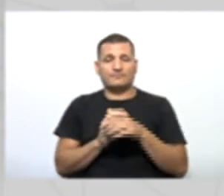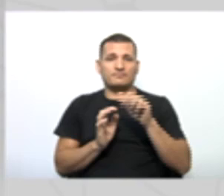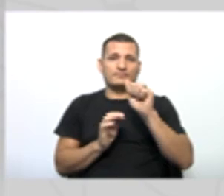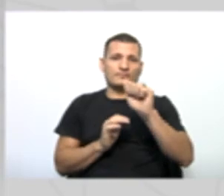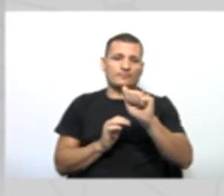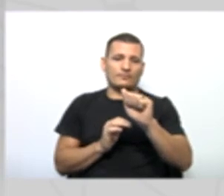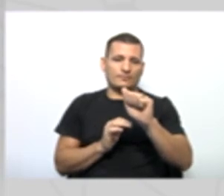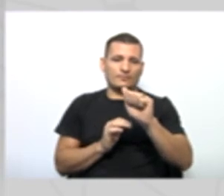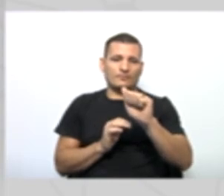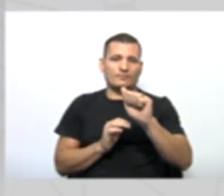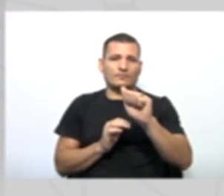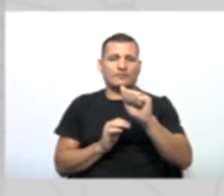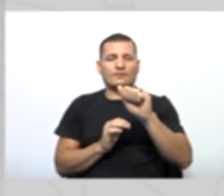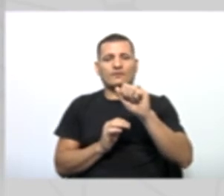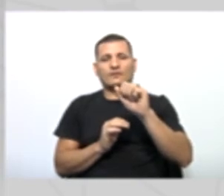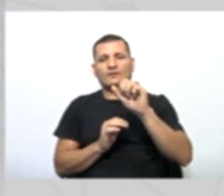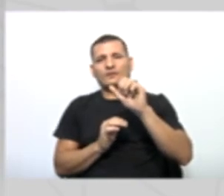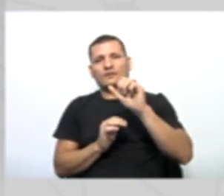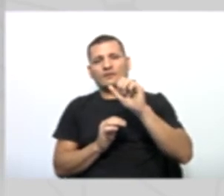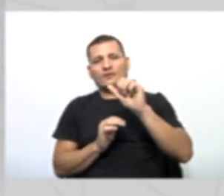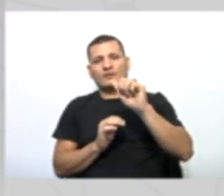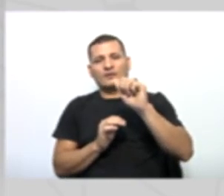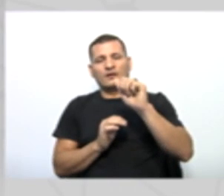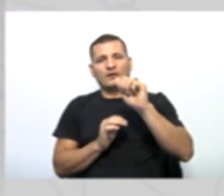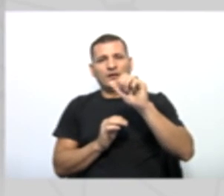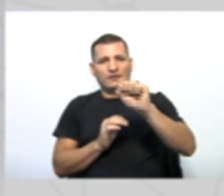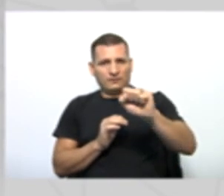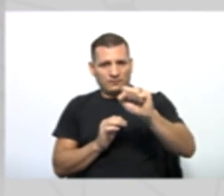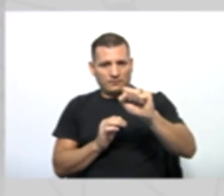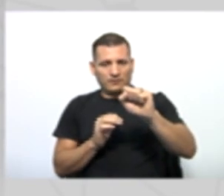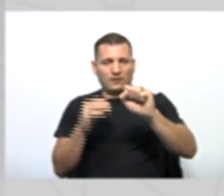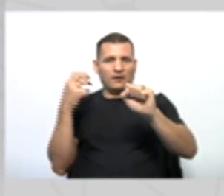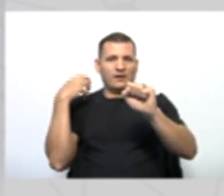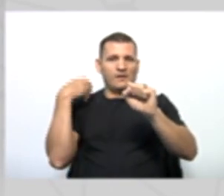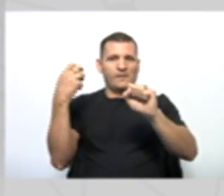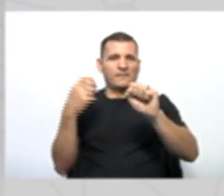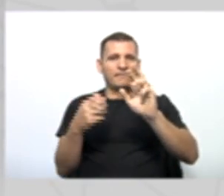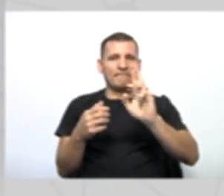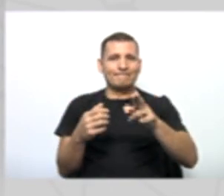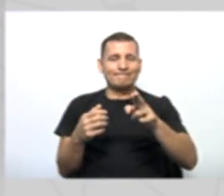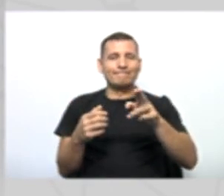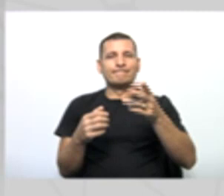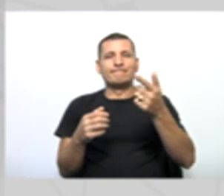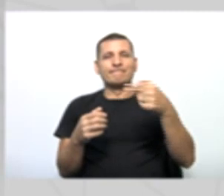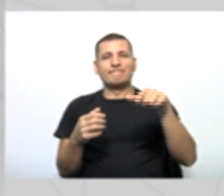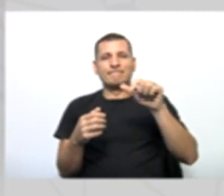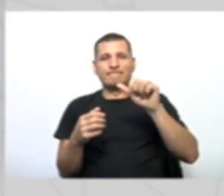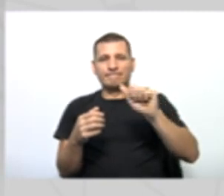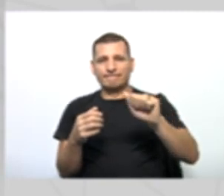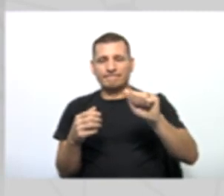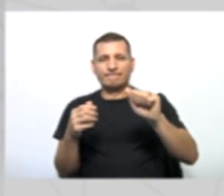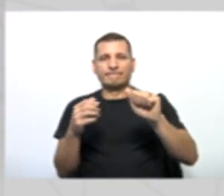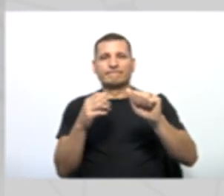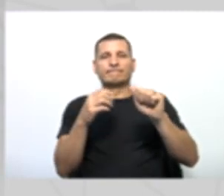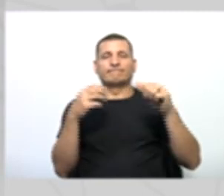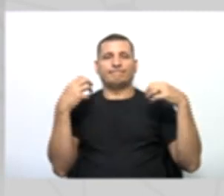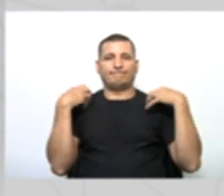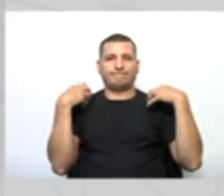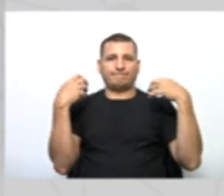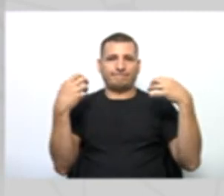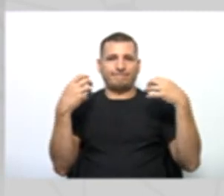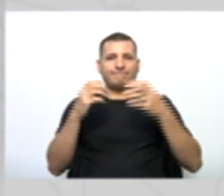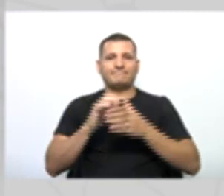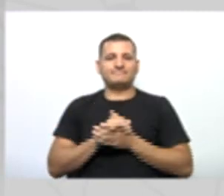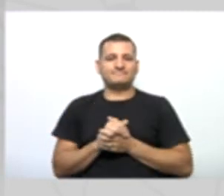assinalando S para o Sócrates e o A para o Aristóteles. E aí a